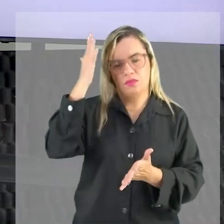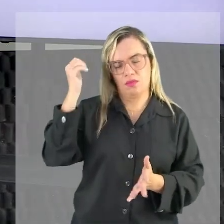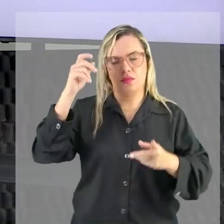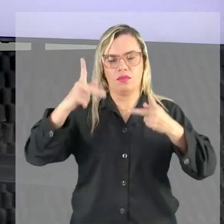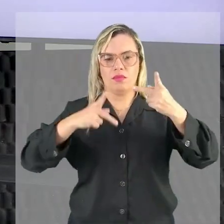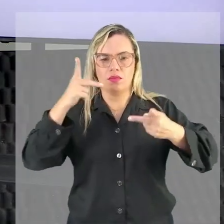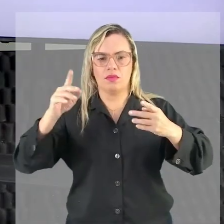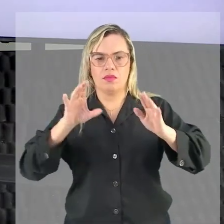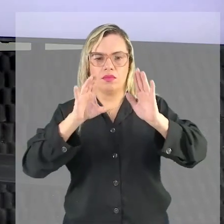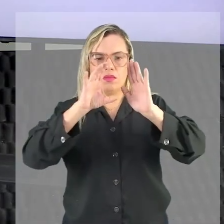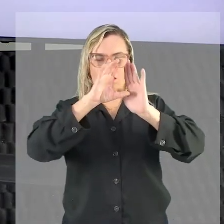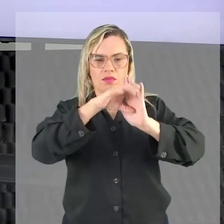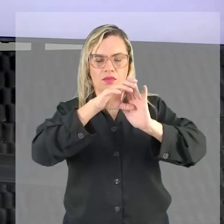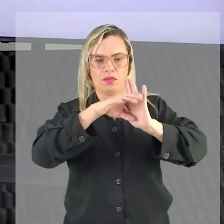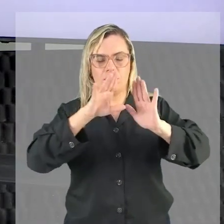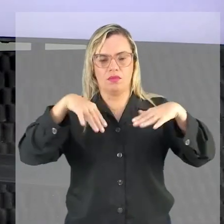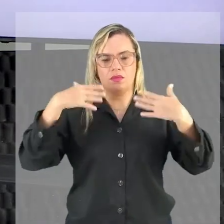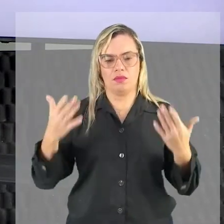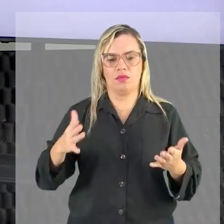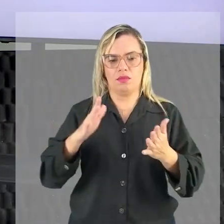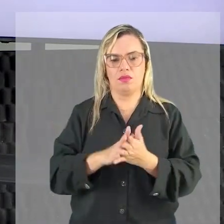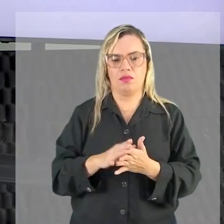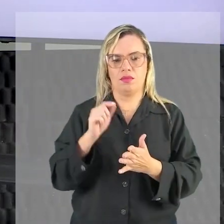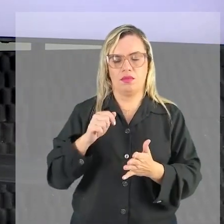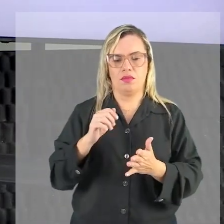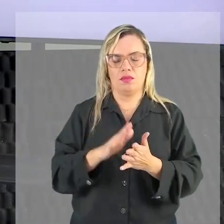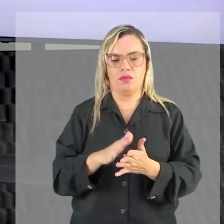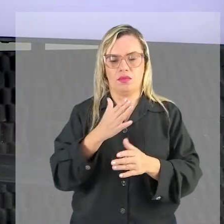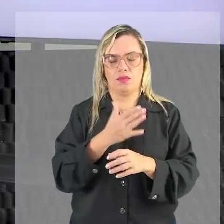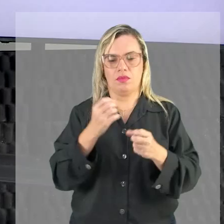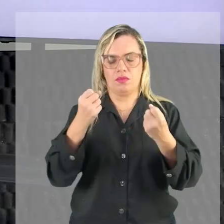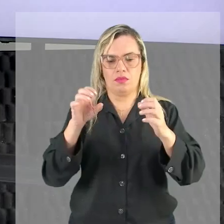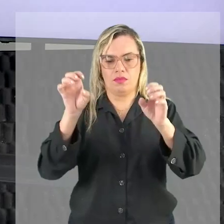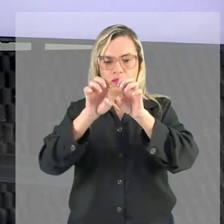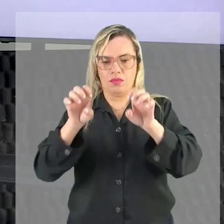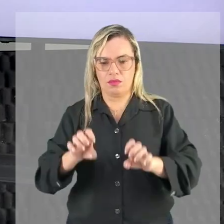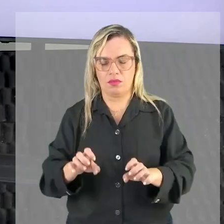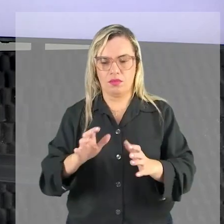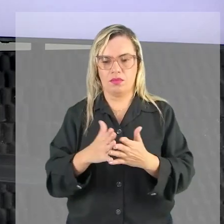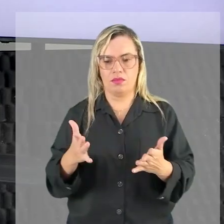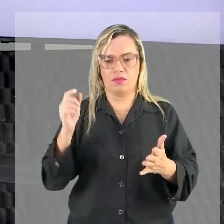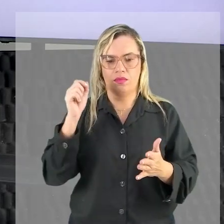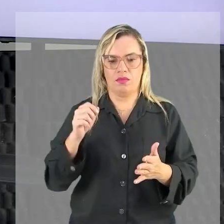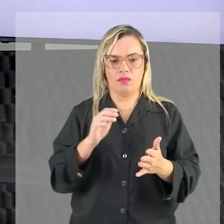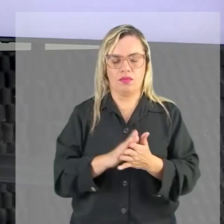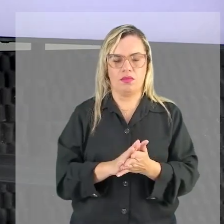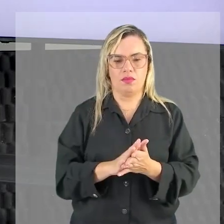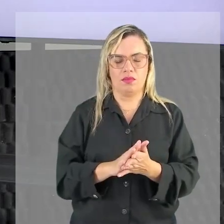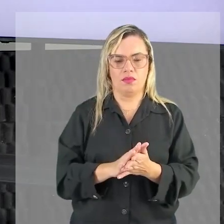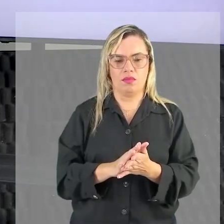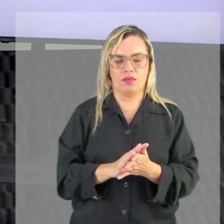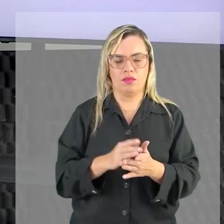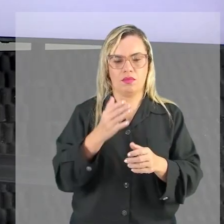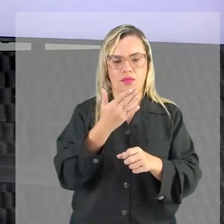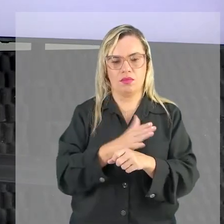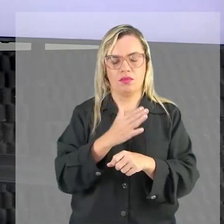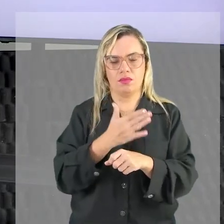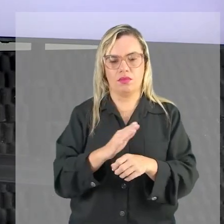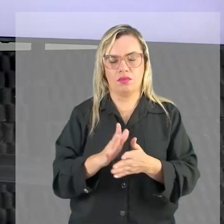o conceito para vocês. Atividade física estruturada e atividade física não